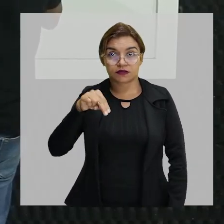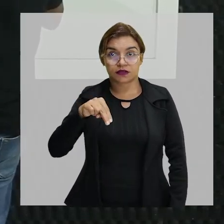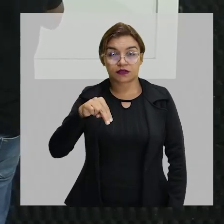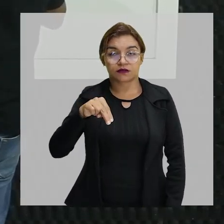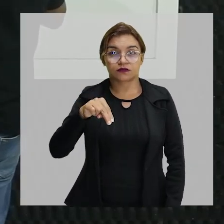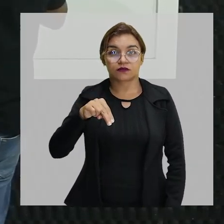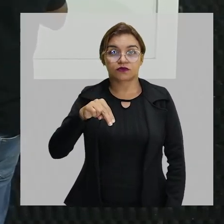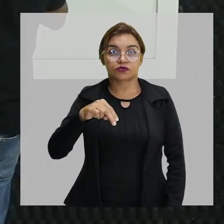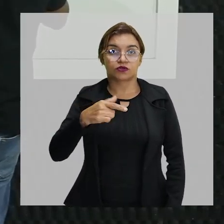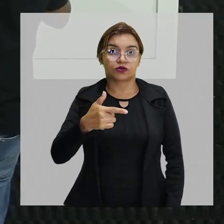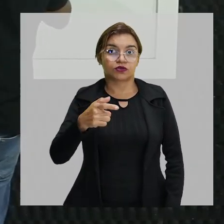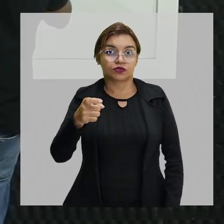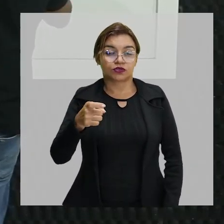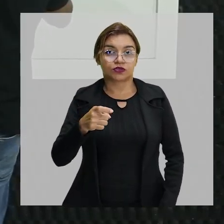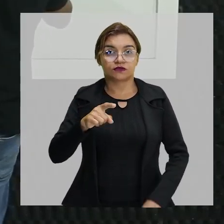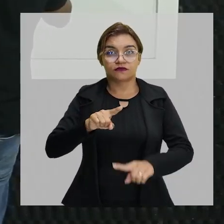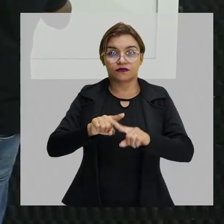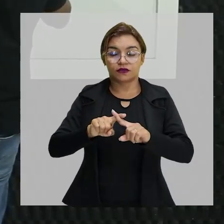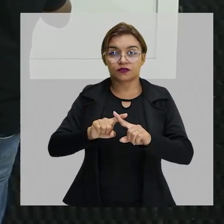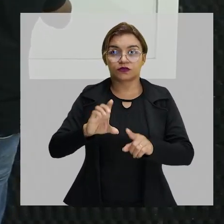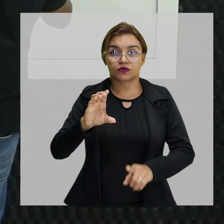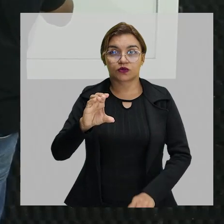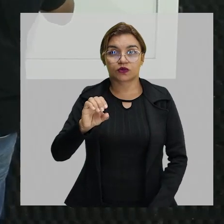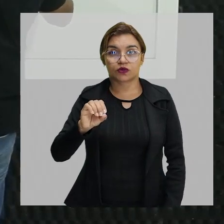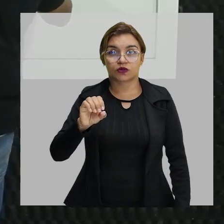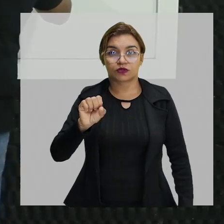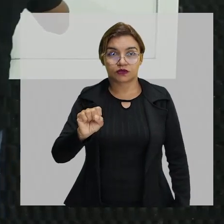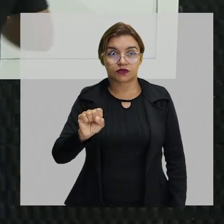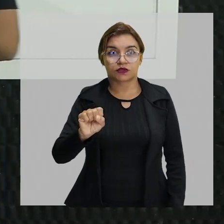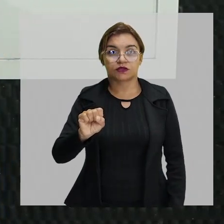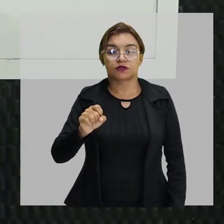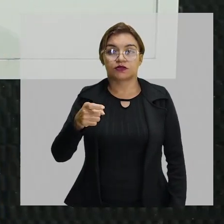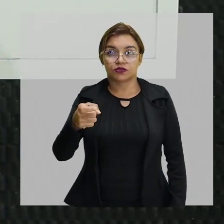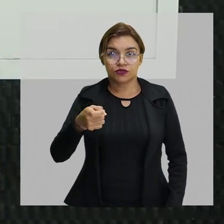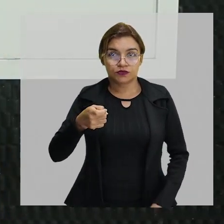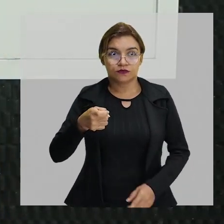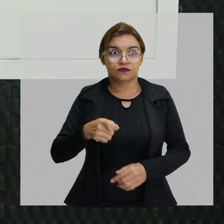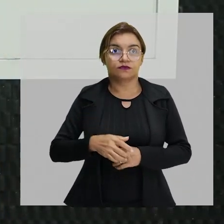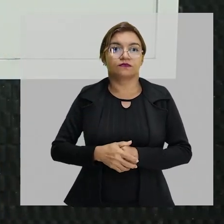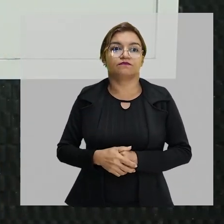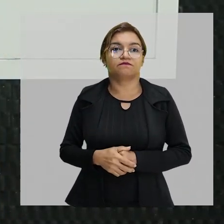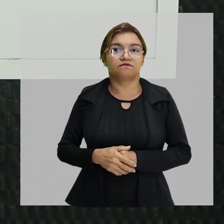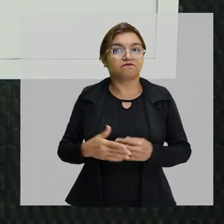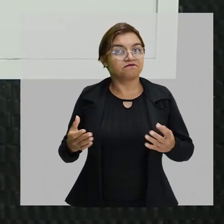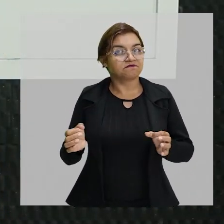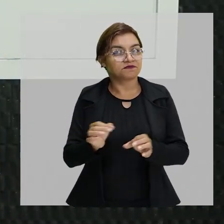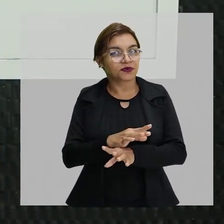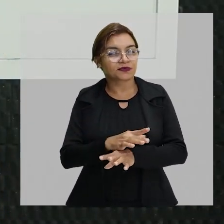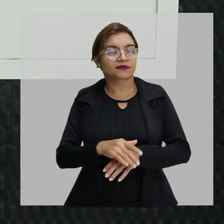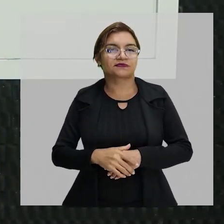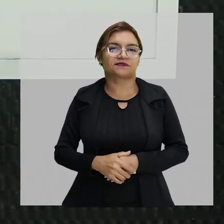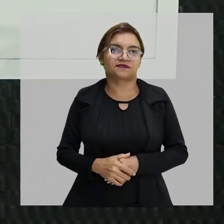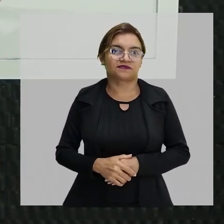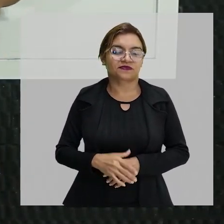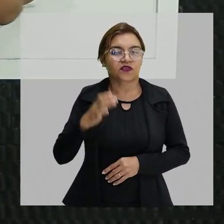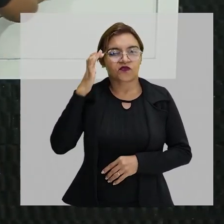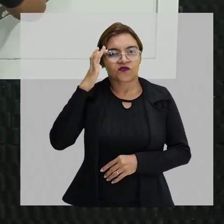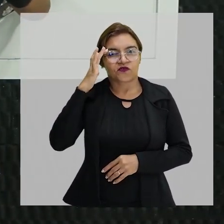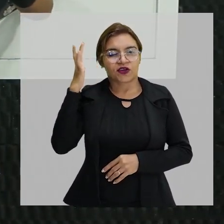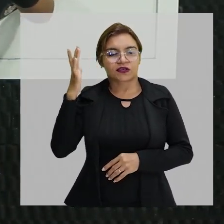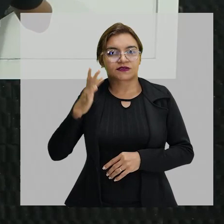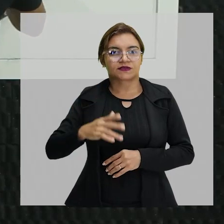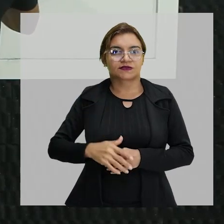2x vezes o cosseno de x. Pronto. Né? Fácil quando você